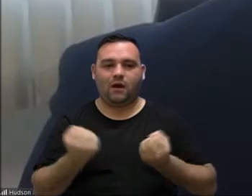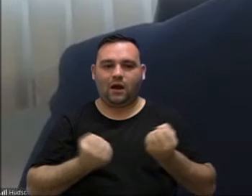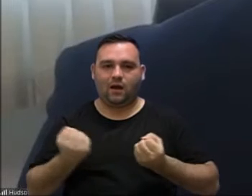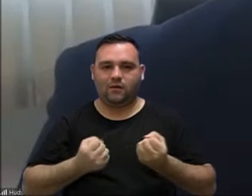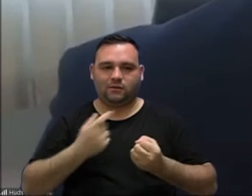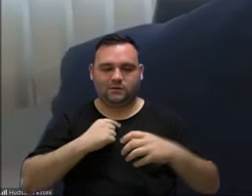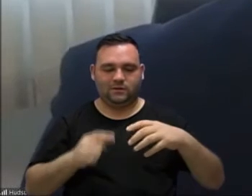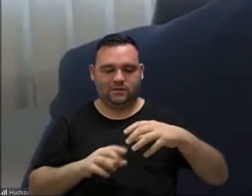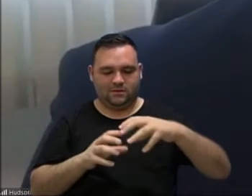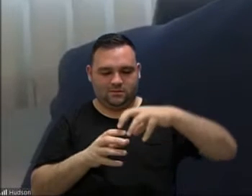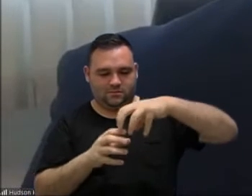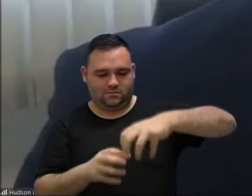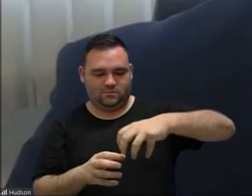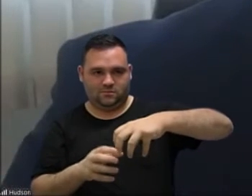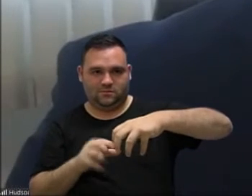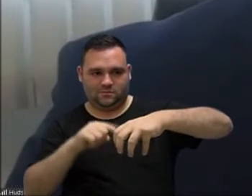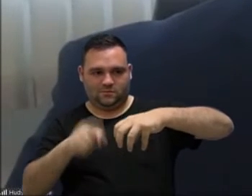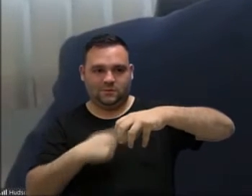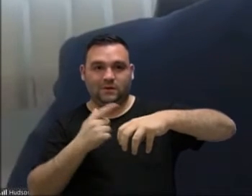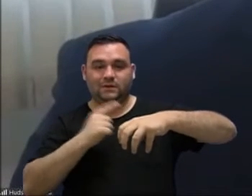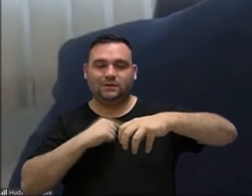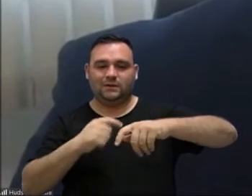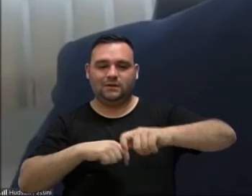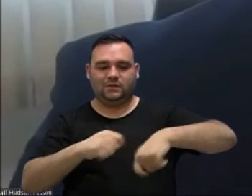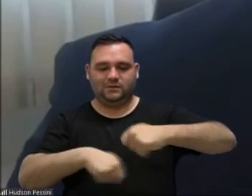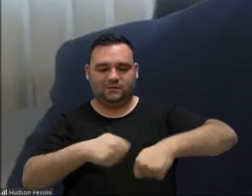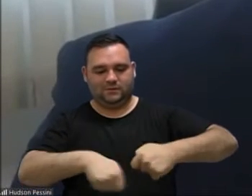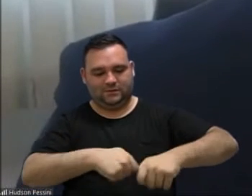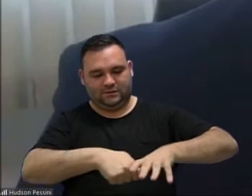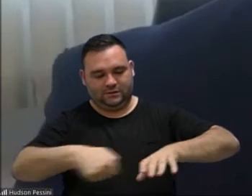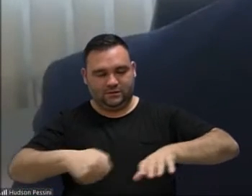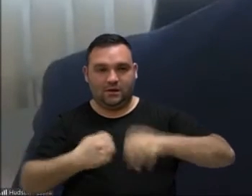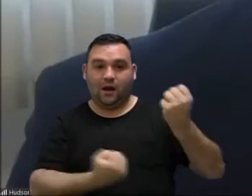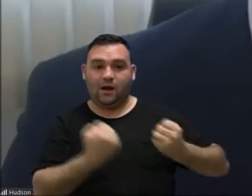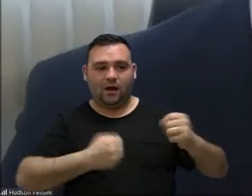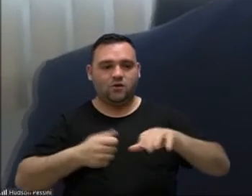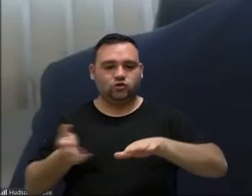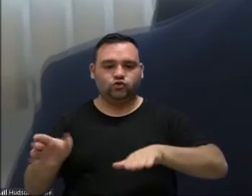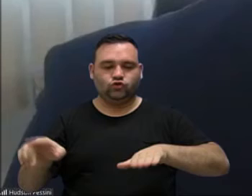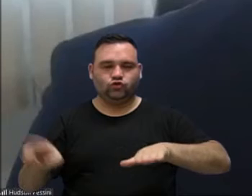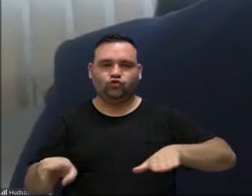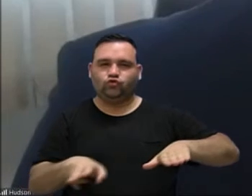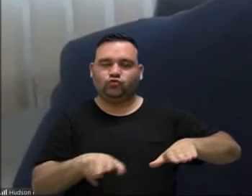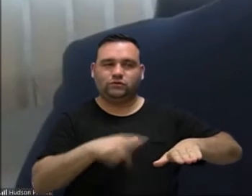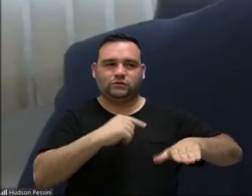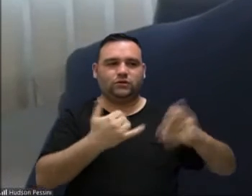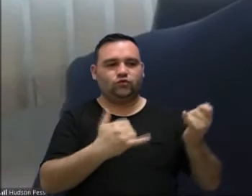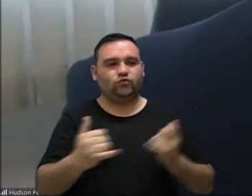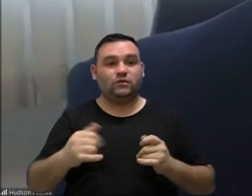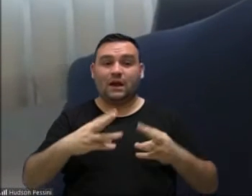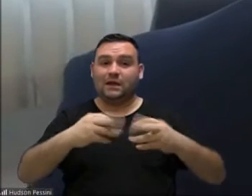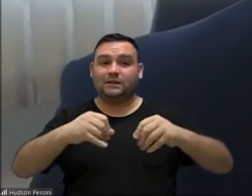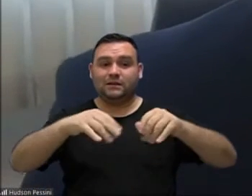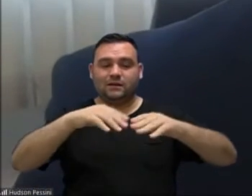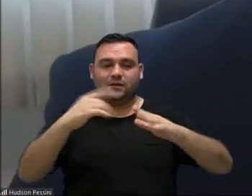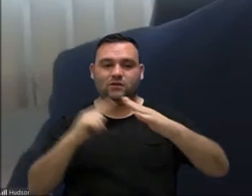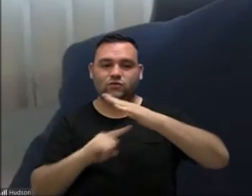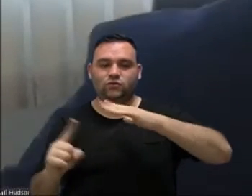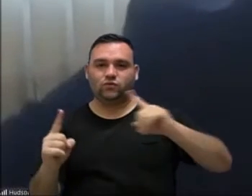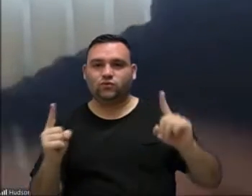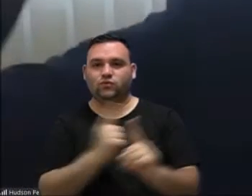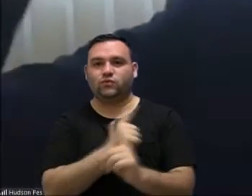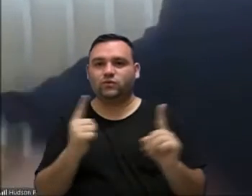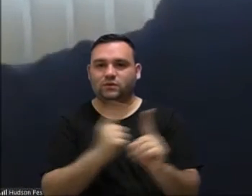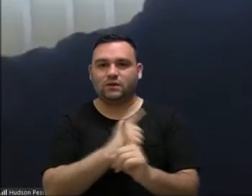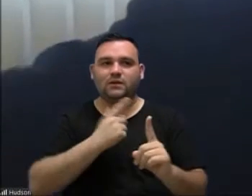naquela bolinha que vai lá de trás ele pega um chumaço de fio amarra ali o carro arrasta e esses fios são subterrâneos naquelas avenidas hoje